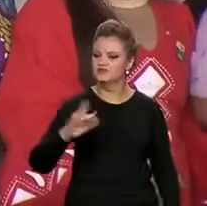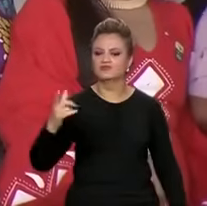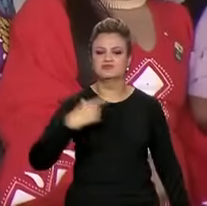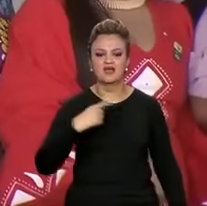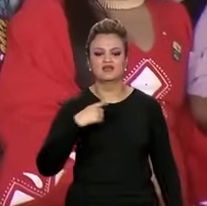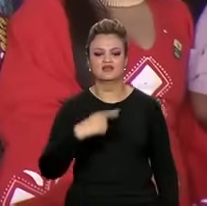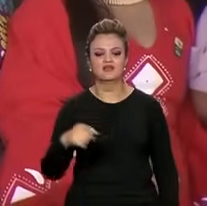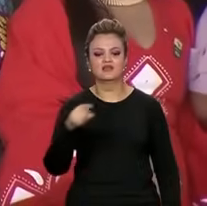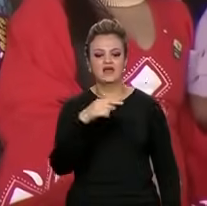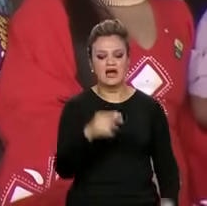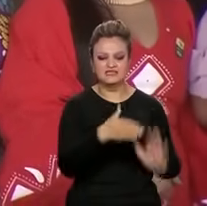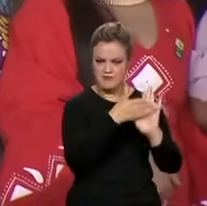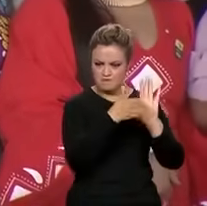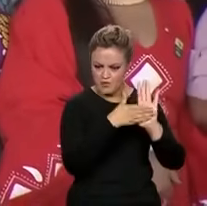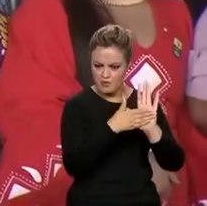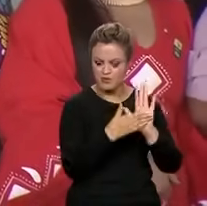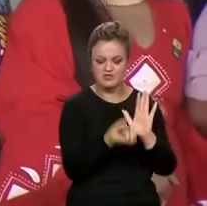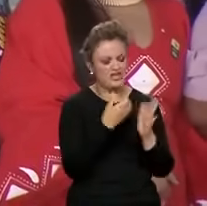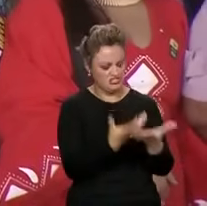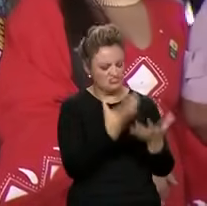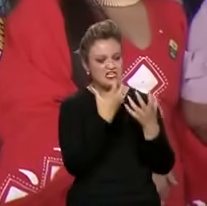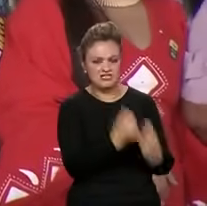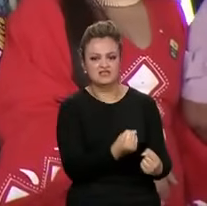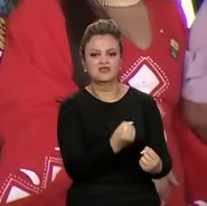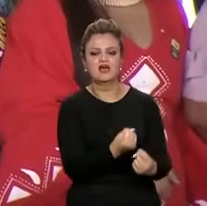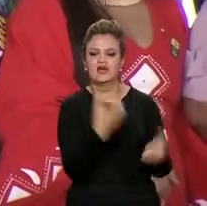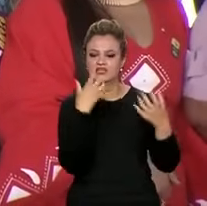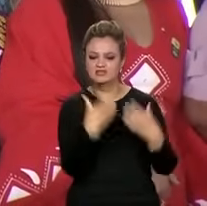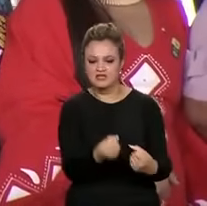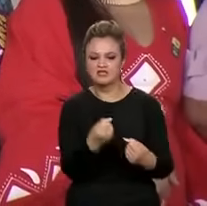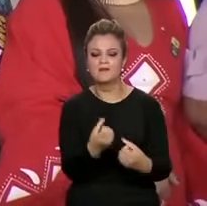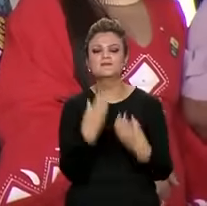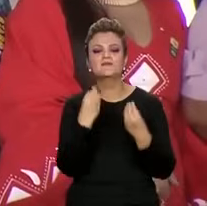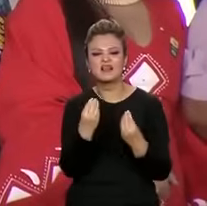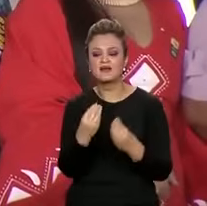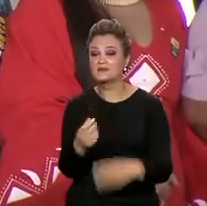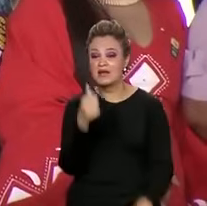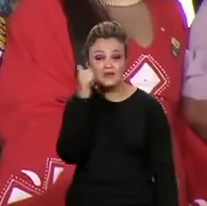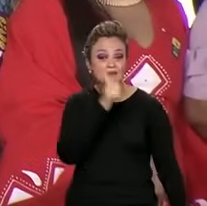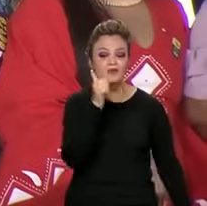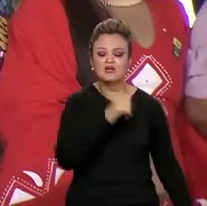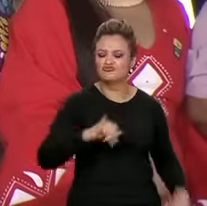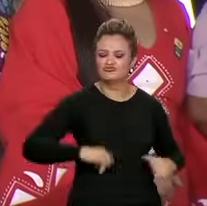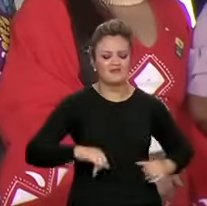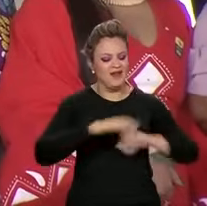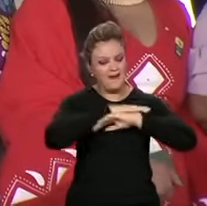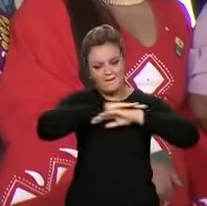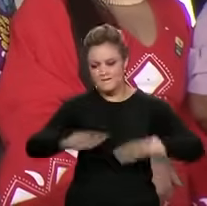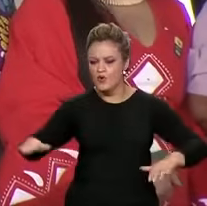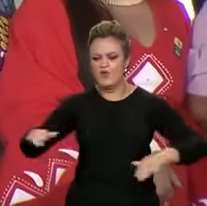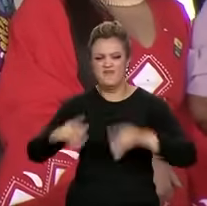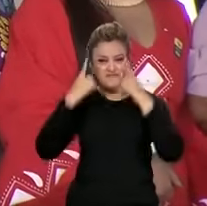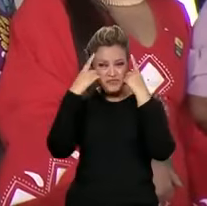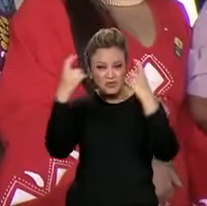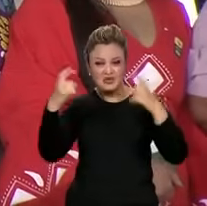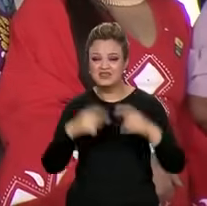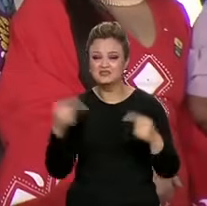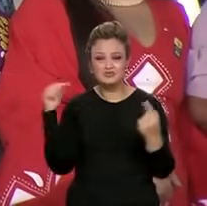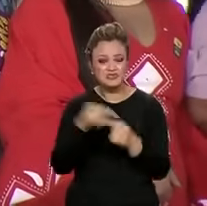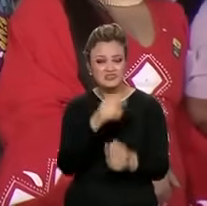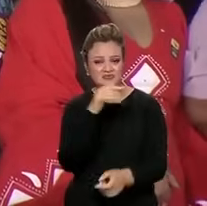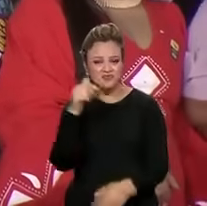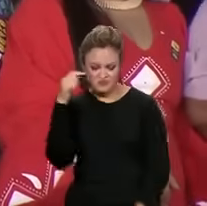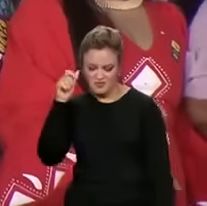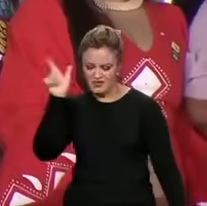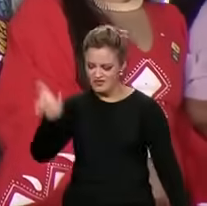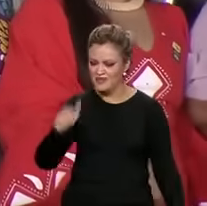acolhemos a pauta da Márcia das Margaridas para que nenhuma mulher sofra mais a violência de gênero